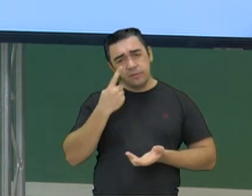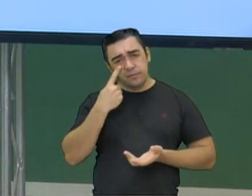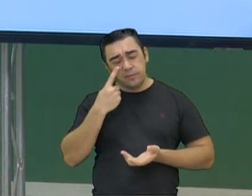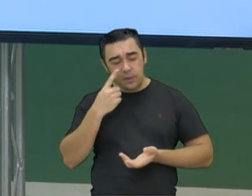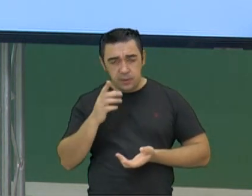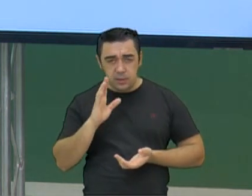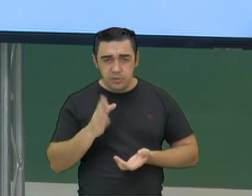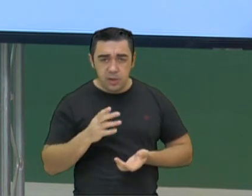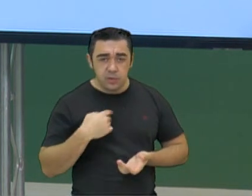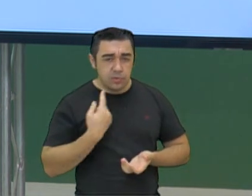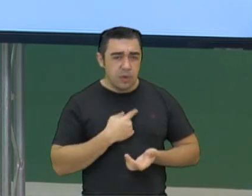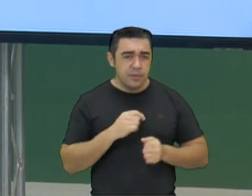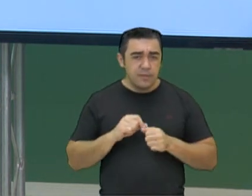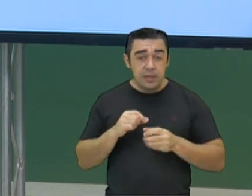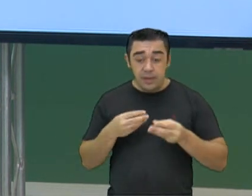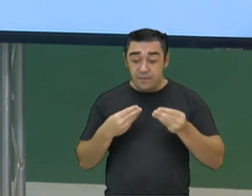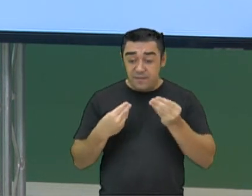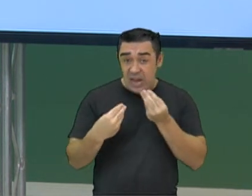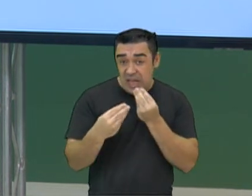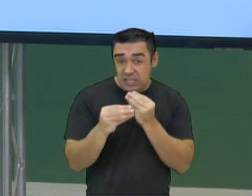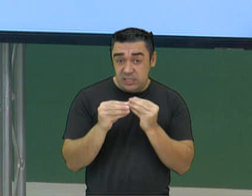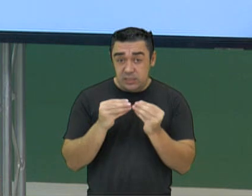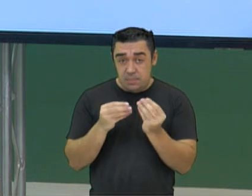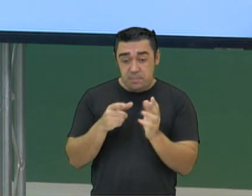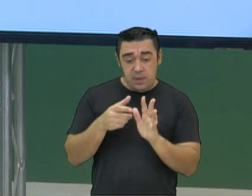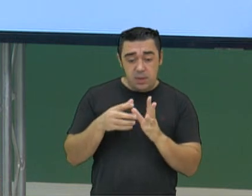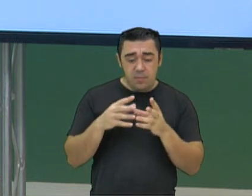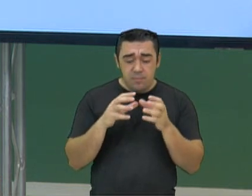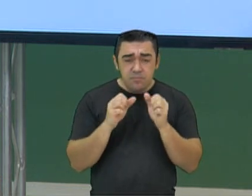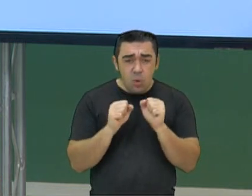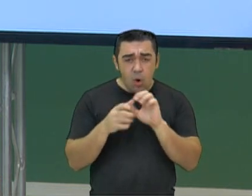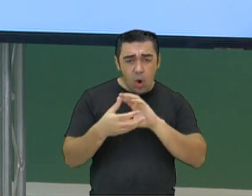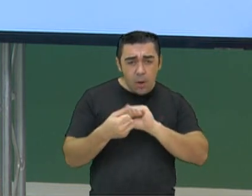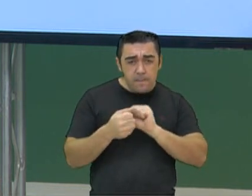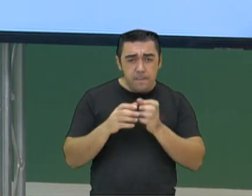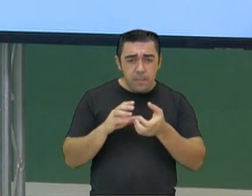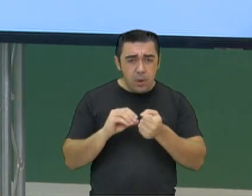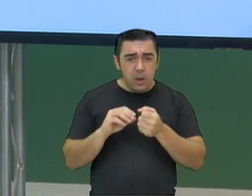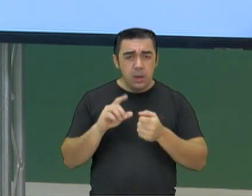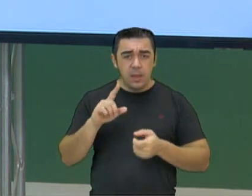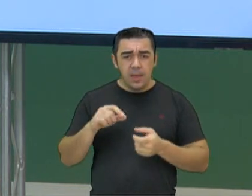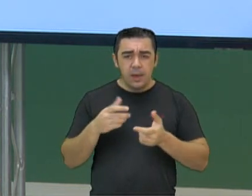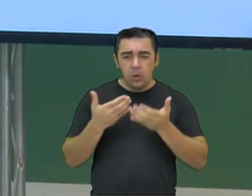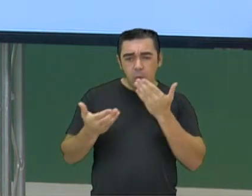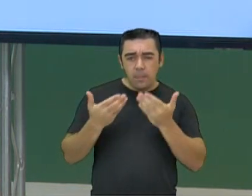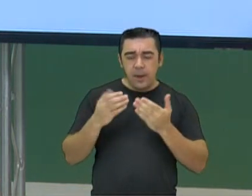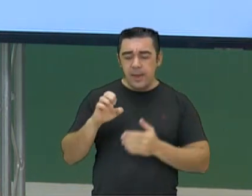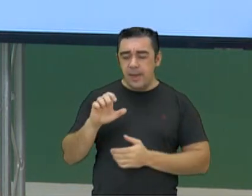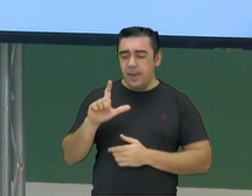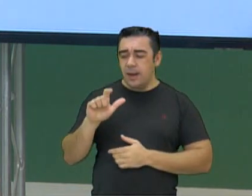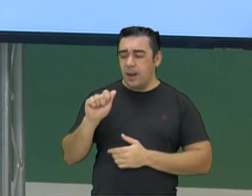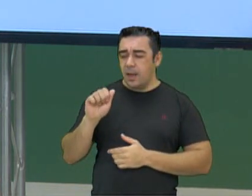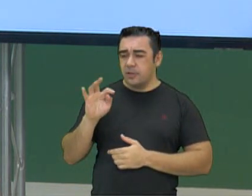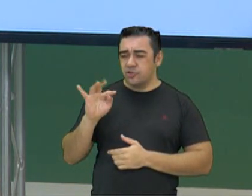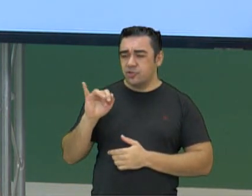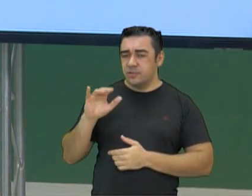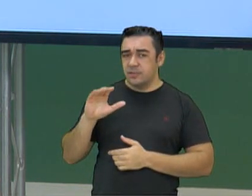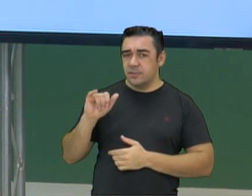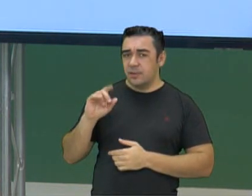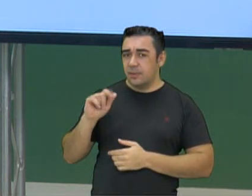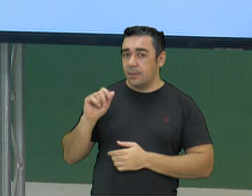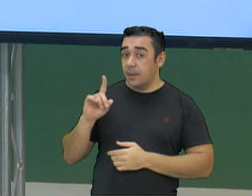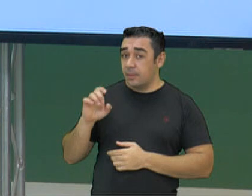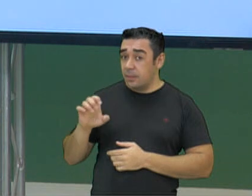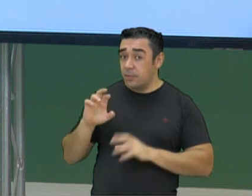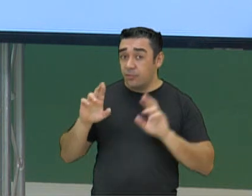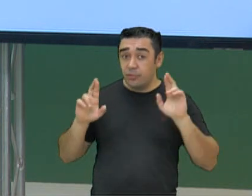comum, né, é a gente associar flexibilidade, a questão dela se movimentar, com elasticidade. São coisas um pouquinho diferentes,